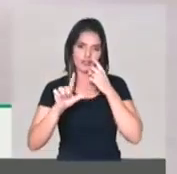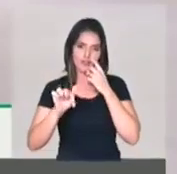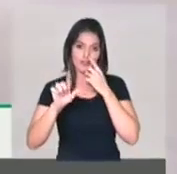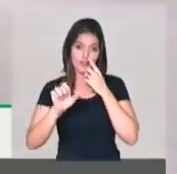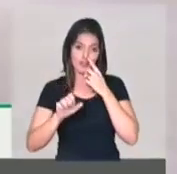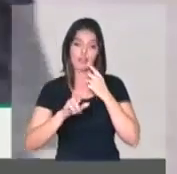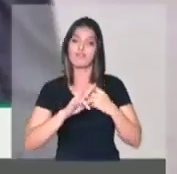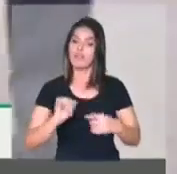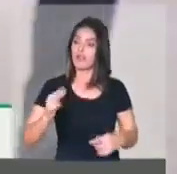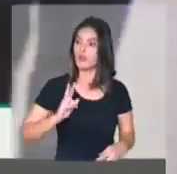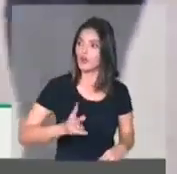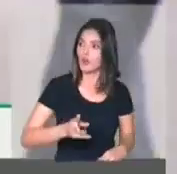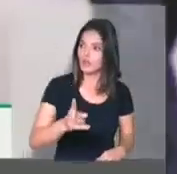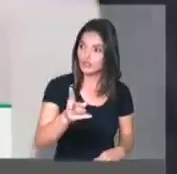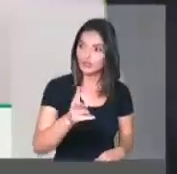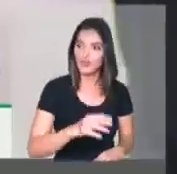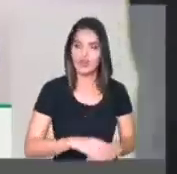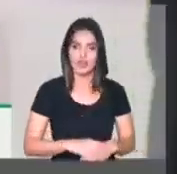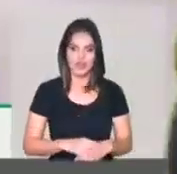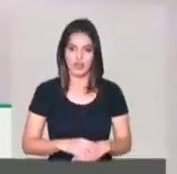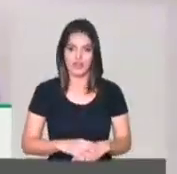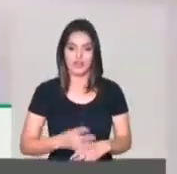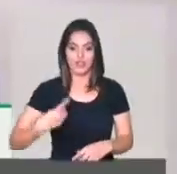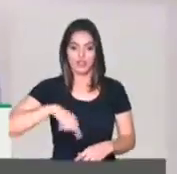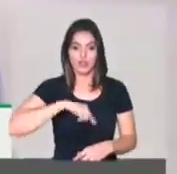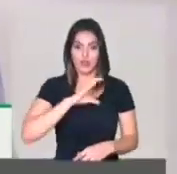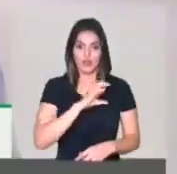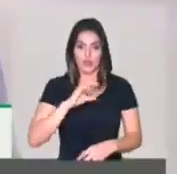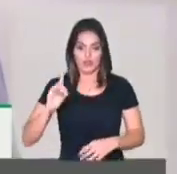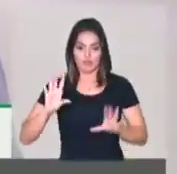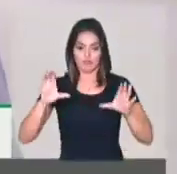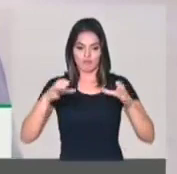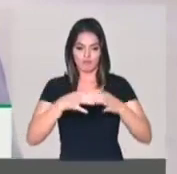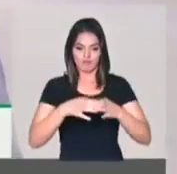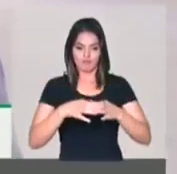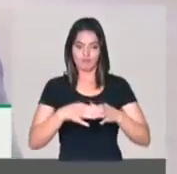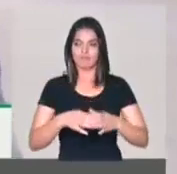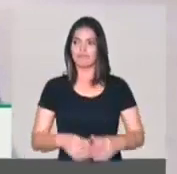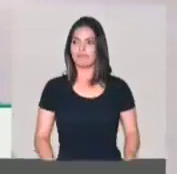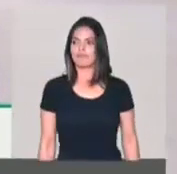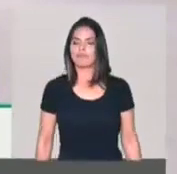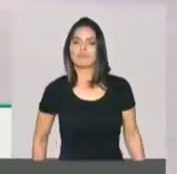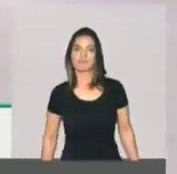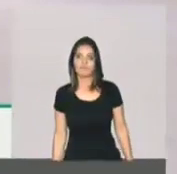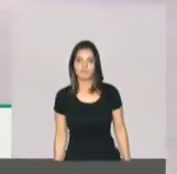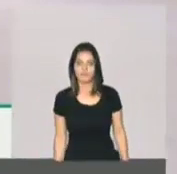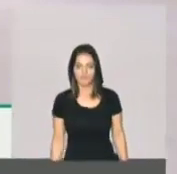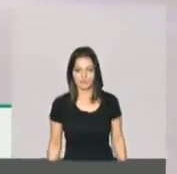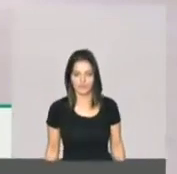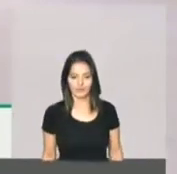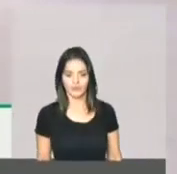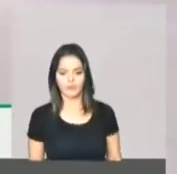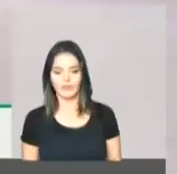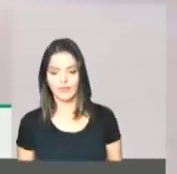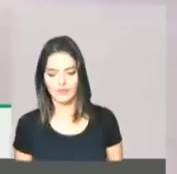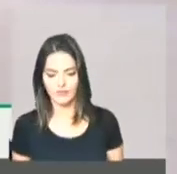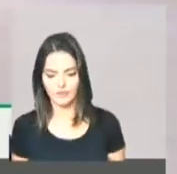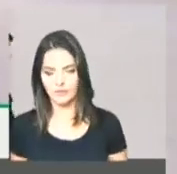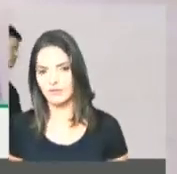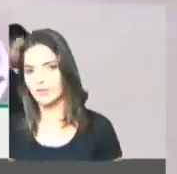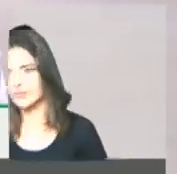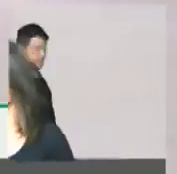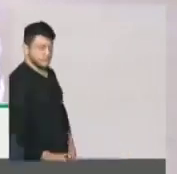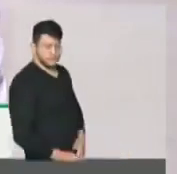que vai continuar como nosso coordenador com muita competência e